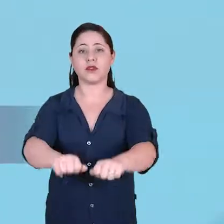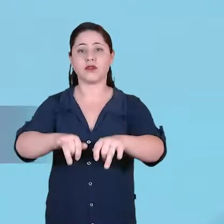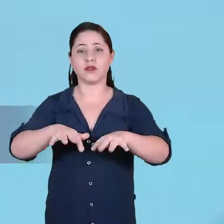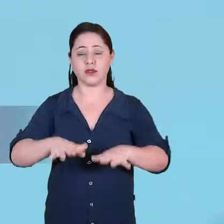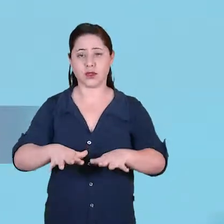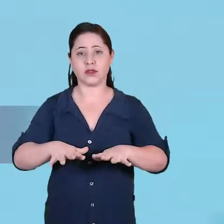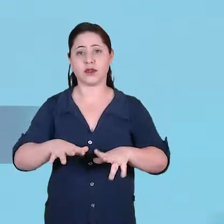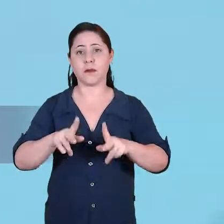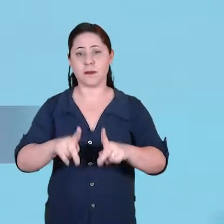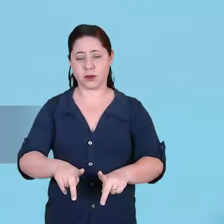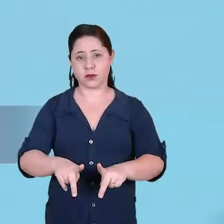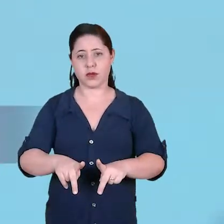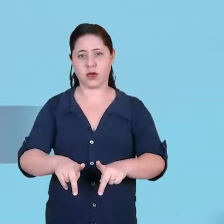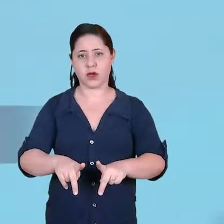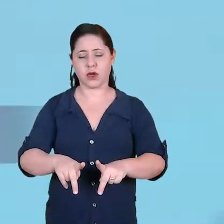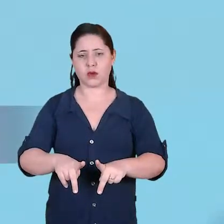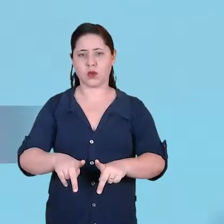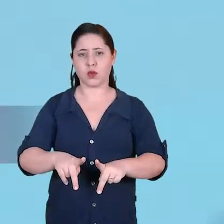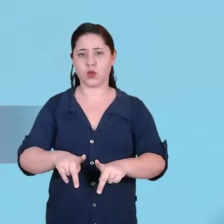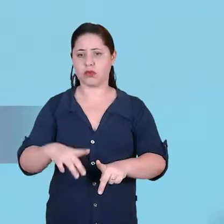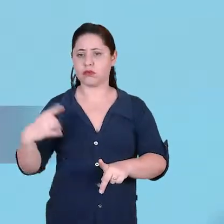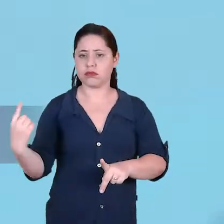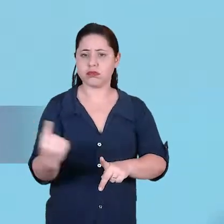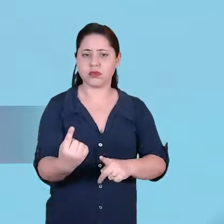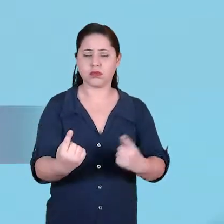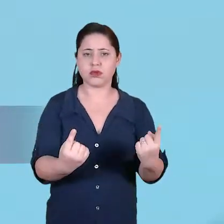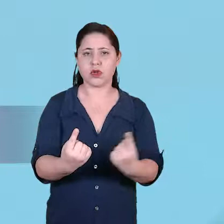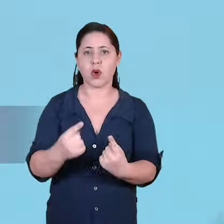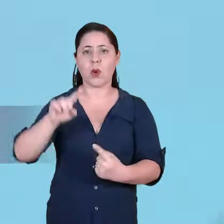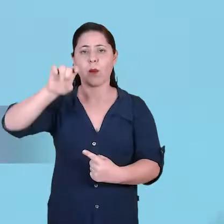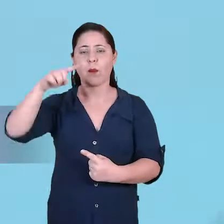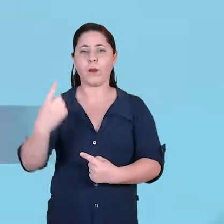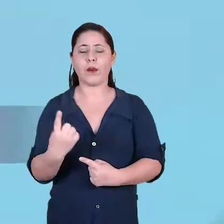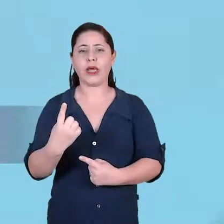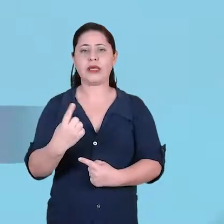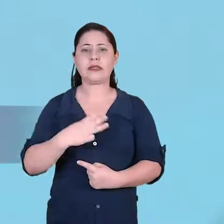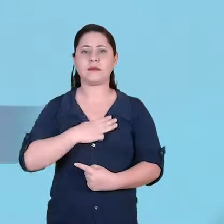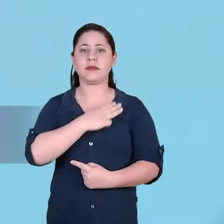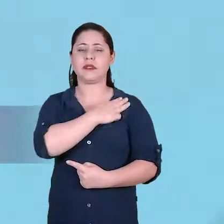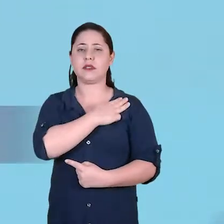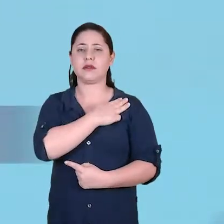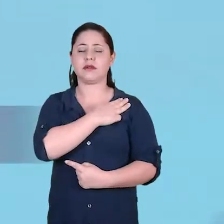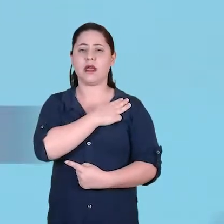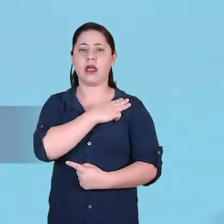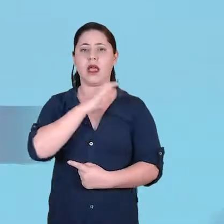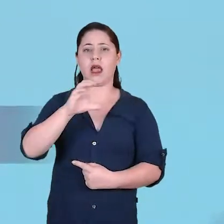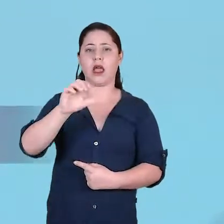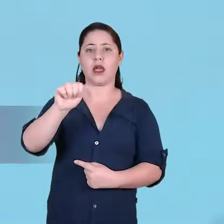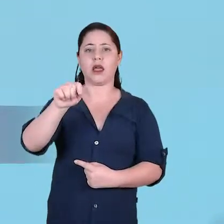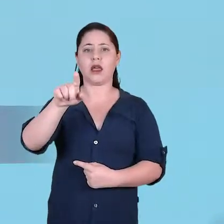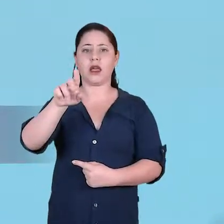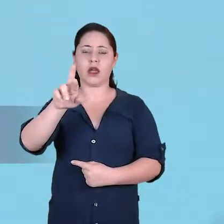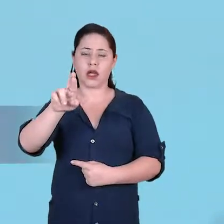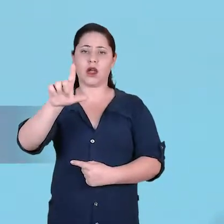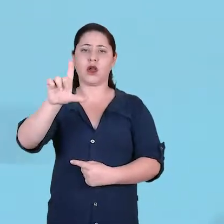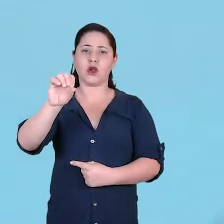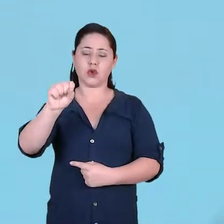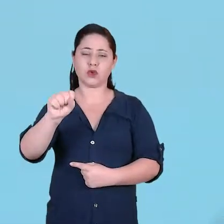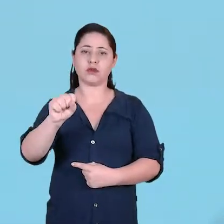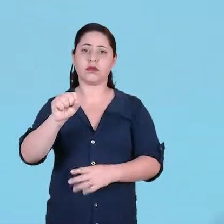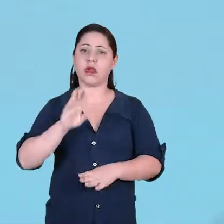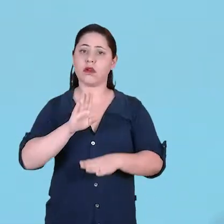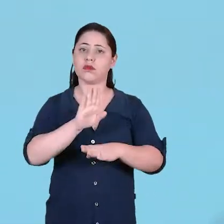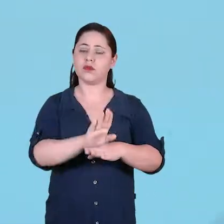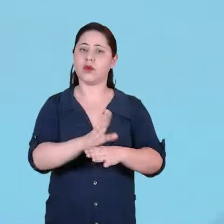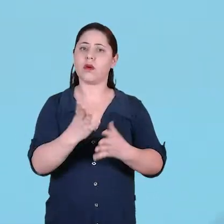pública com a presença do ex-ministro da Previdência, Carlos Gabas, que